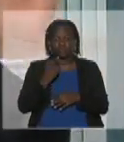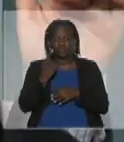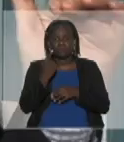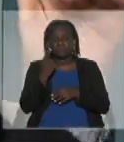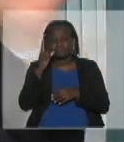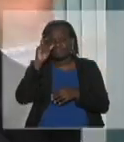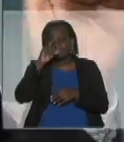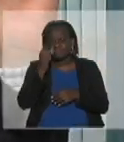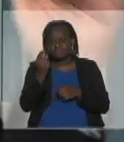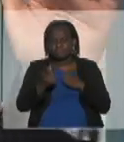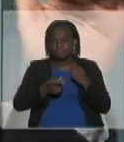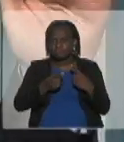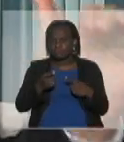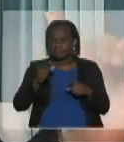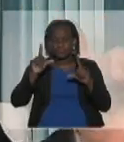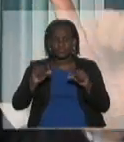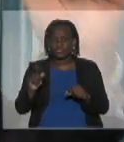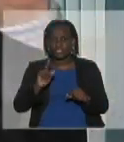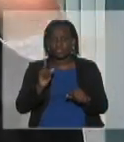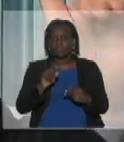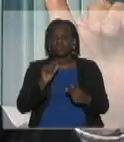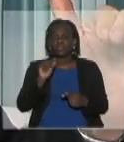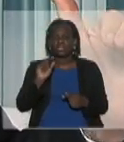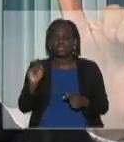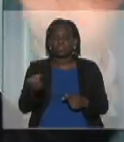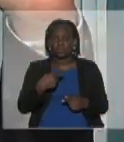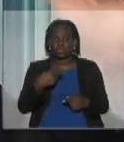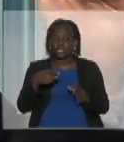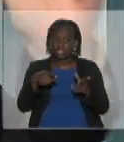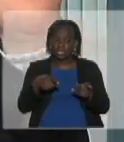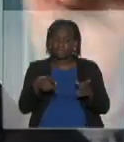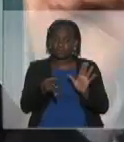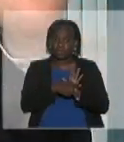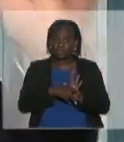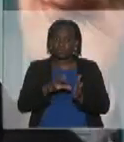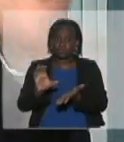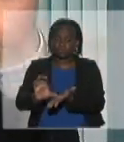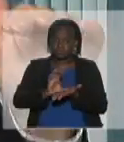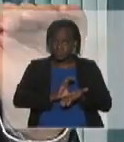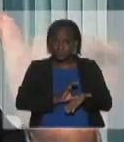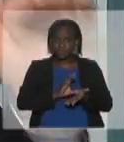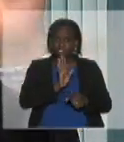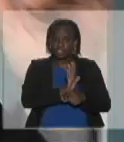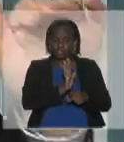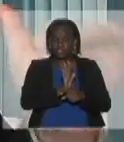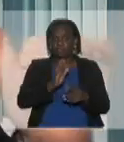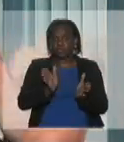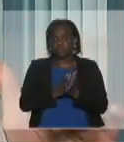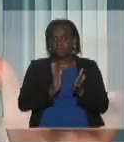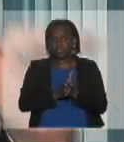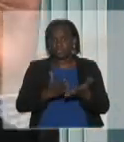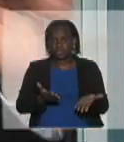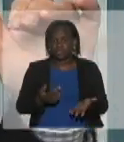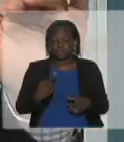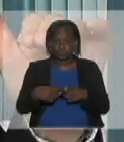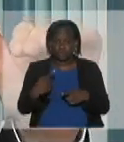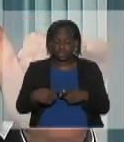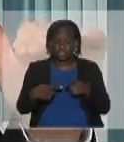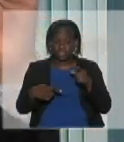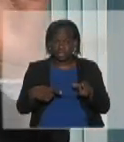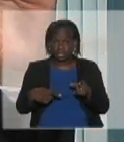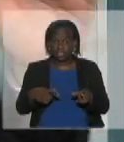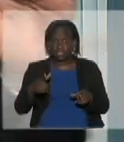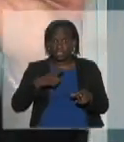raros tributos que não caiu é o tributo do Fundo Estadual de Combate à Pobreza. Por quê? Porque ele